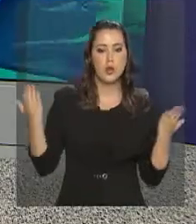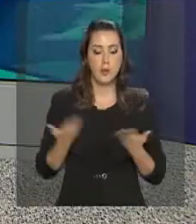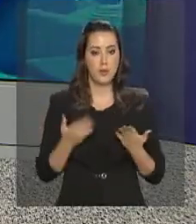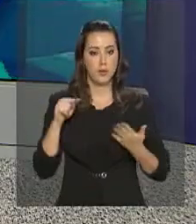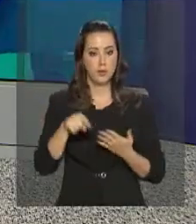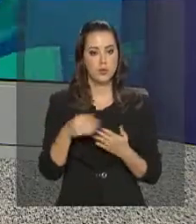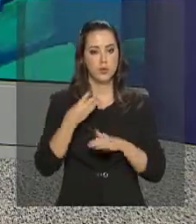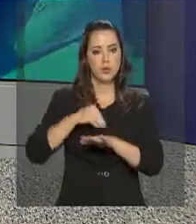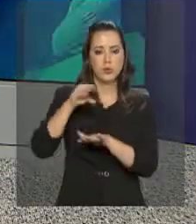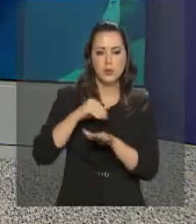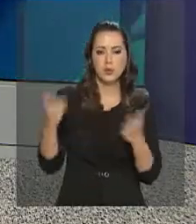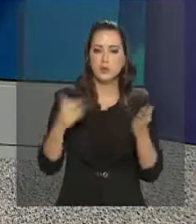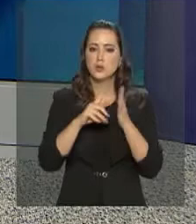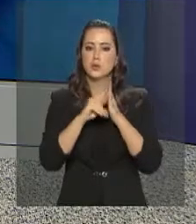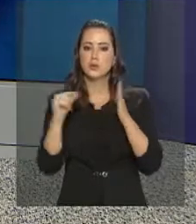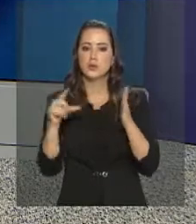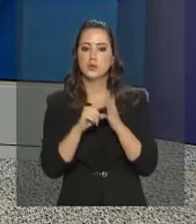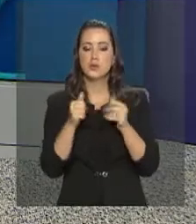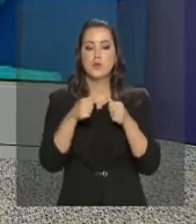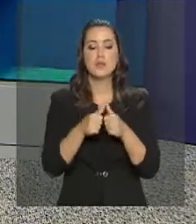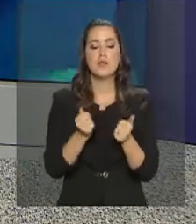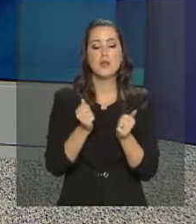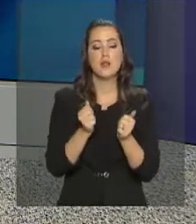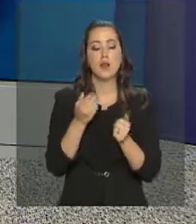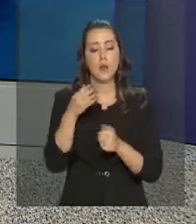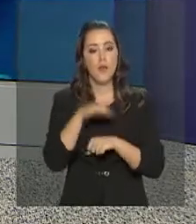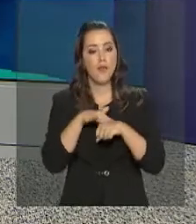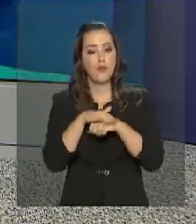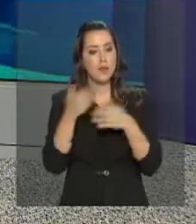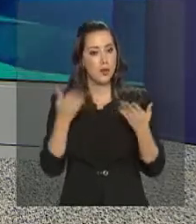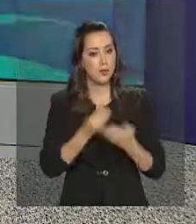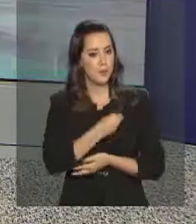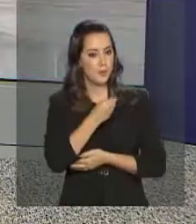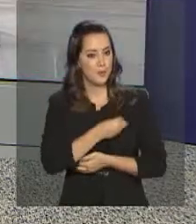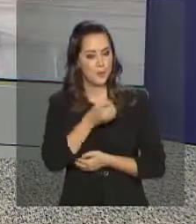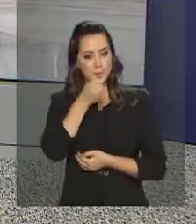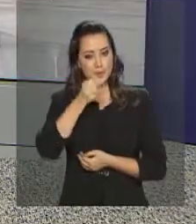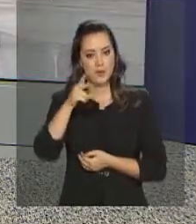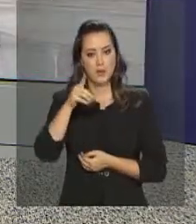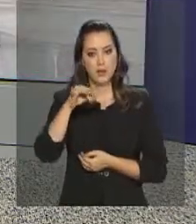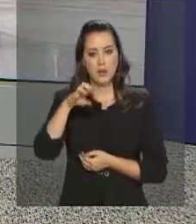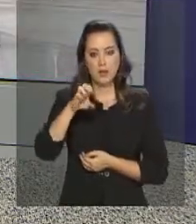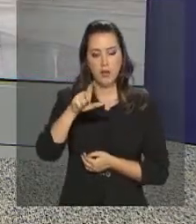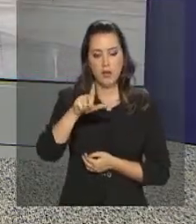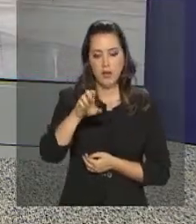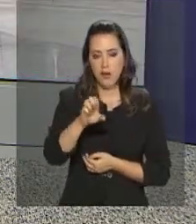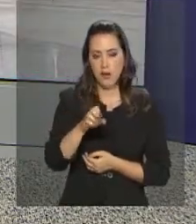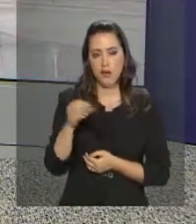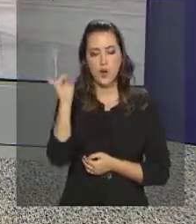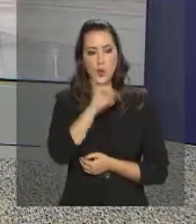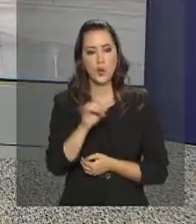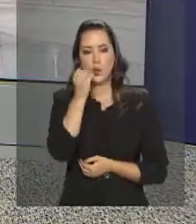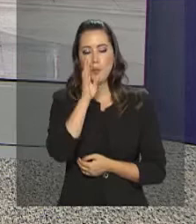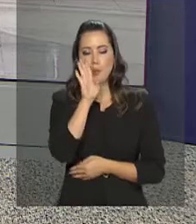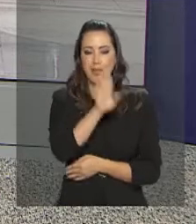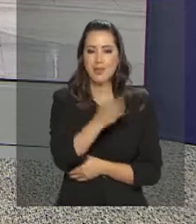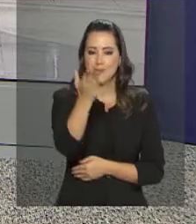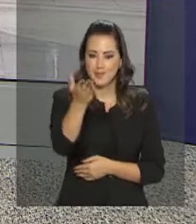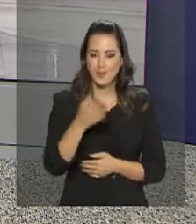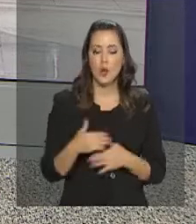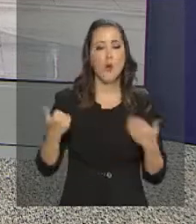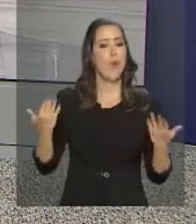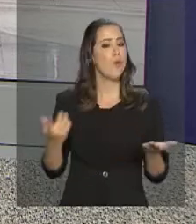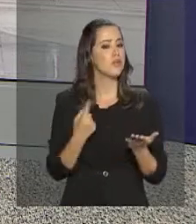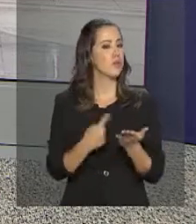com informações do Palácio do Planalto. Quem conversa com a gente ao vivo é a repórter Daniele Popov. Olá, Daniele, boa tarde. Qual